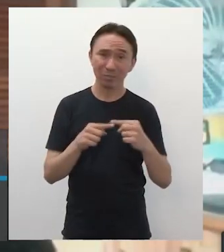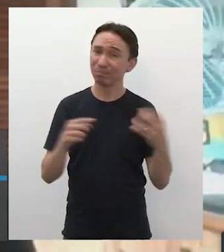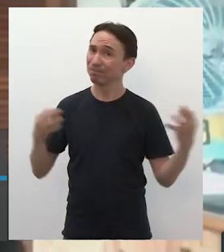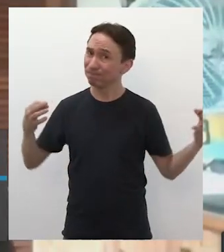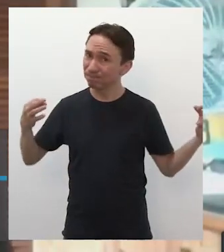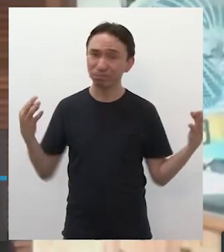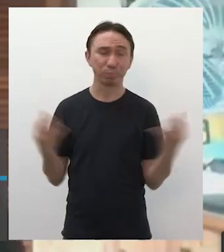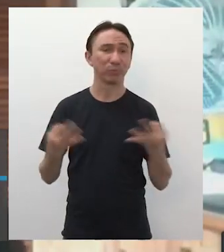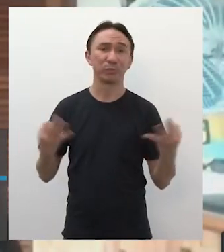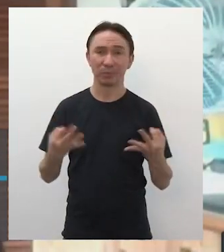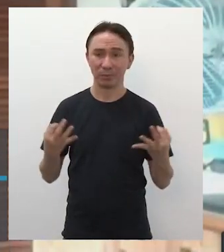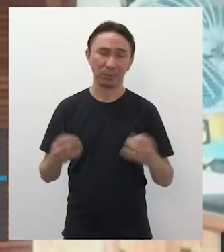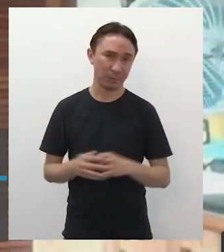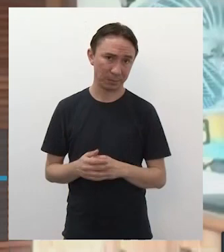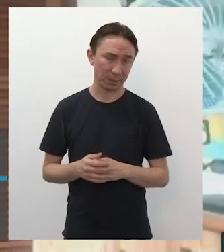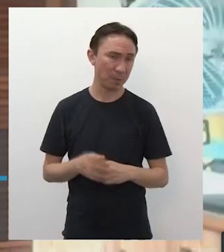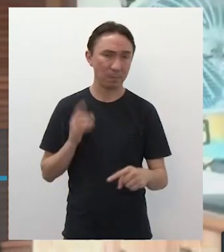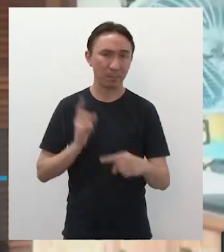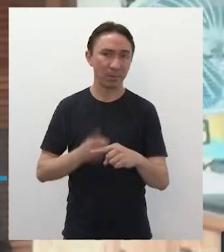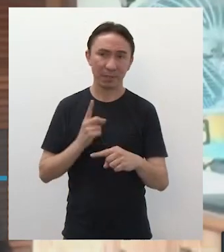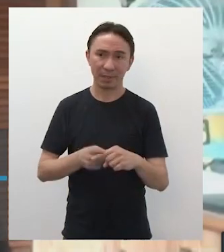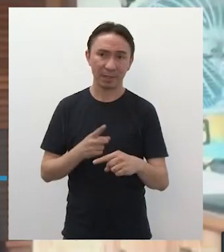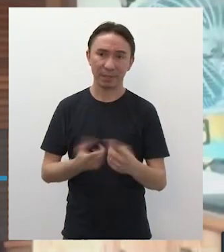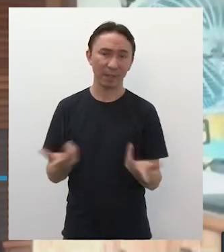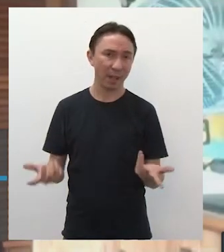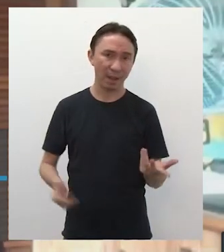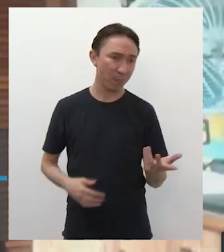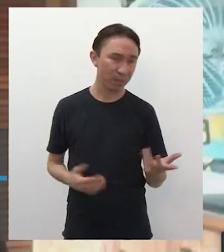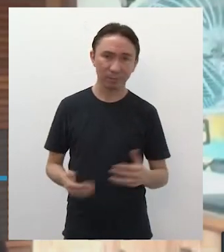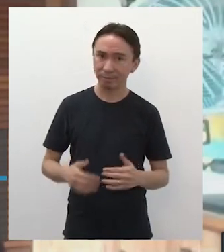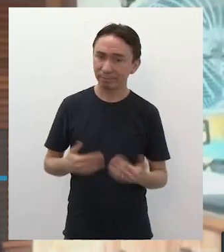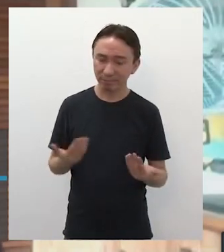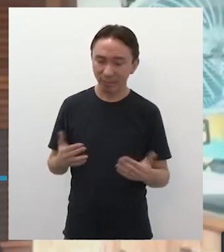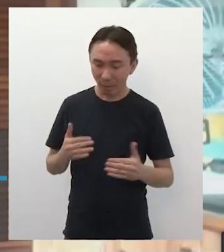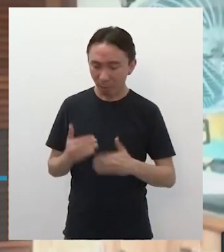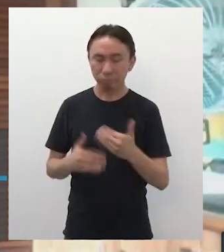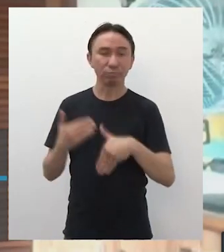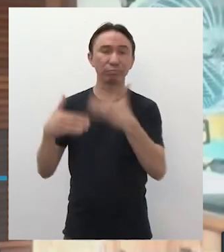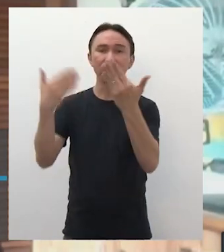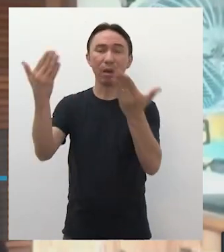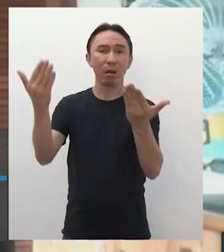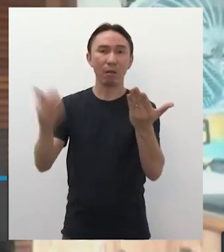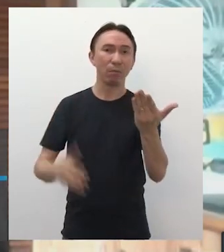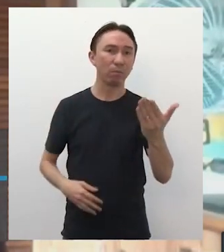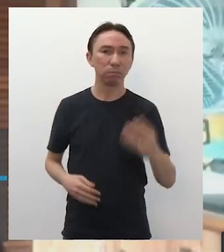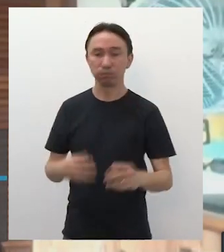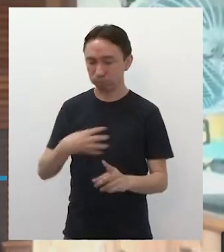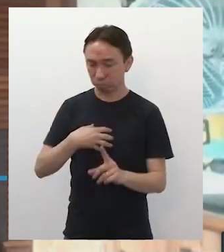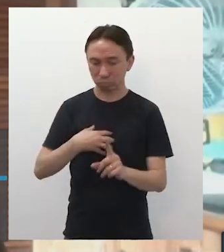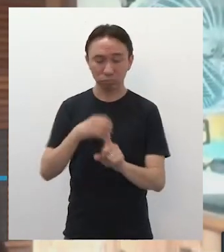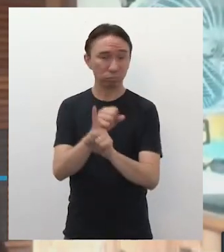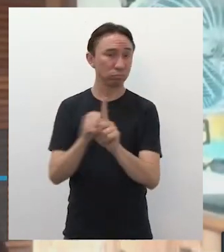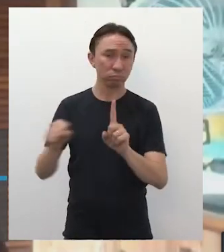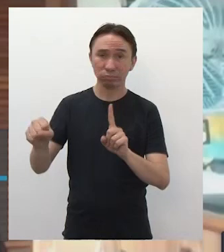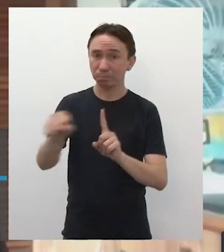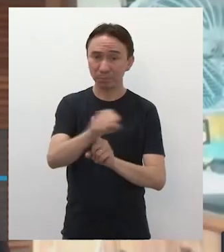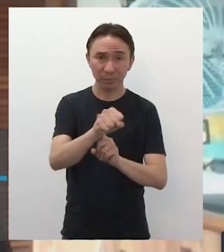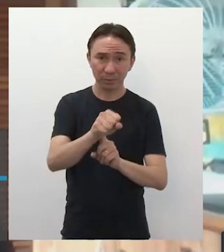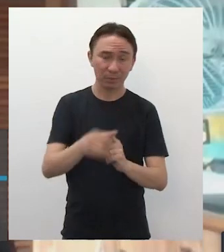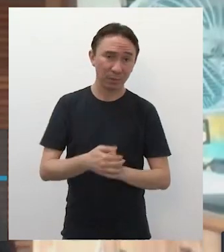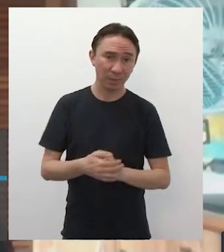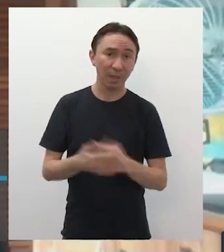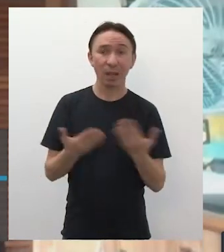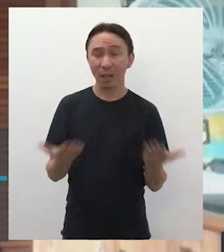fala numa formação socioemocional, você fala em estratégias de autorregulação